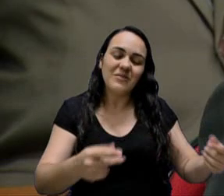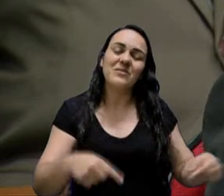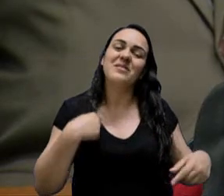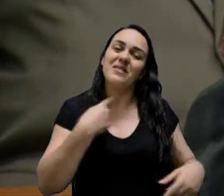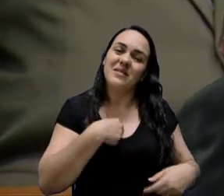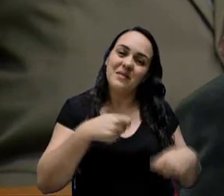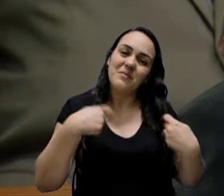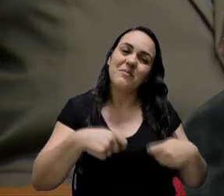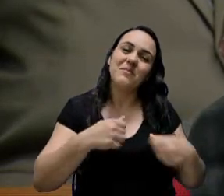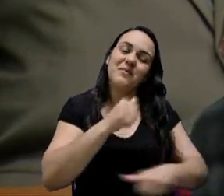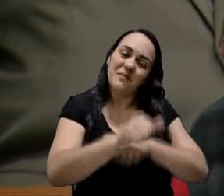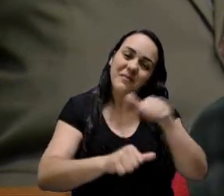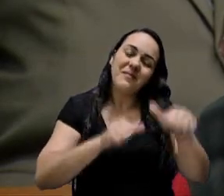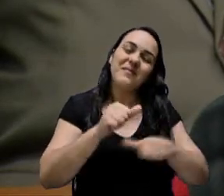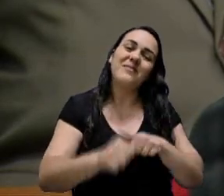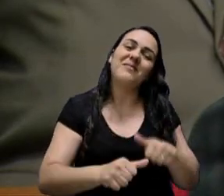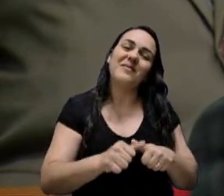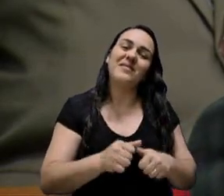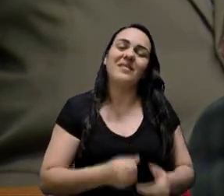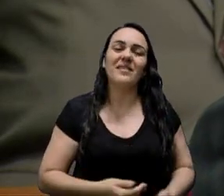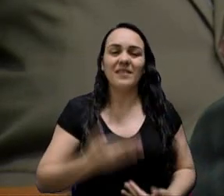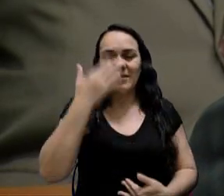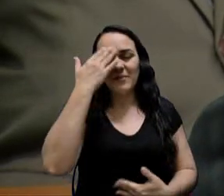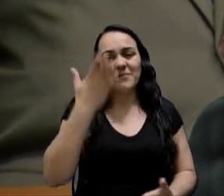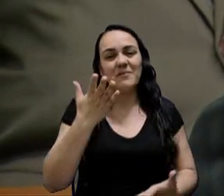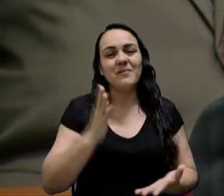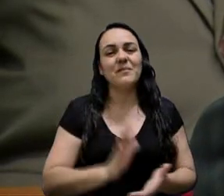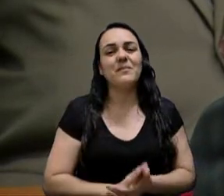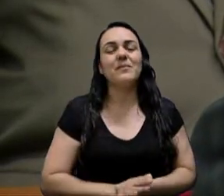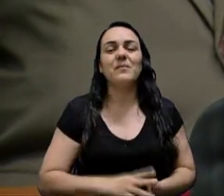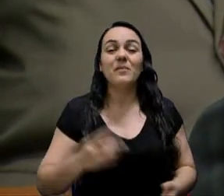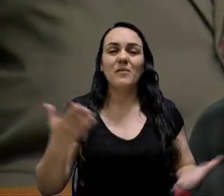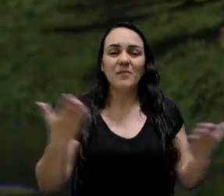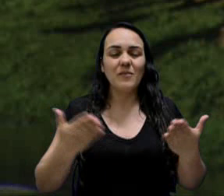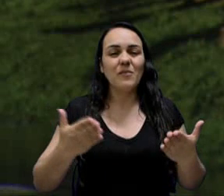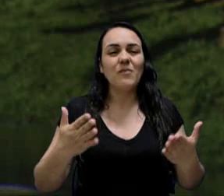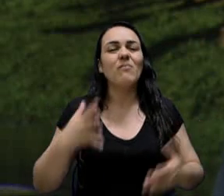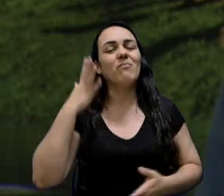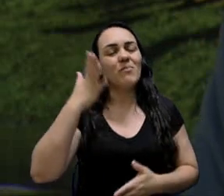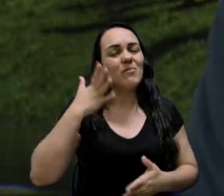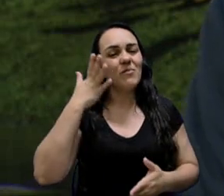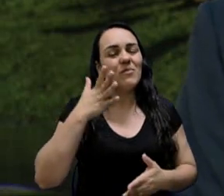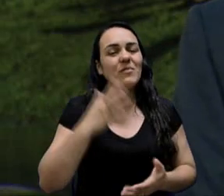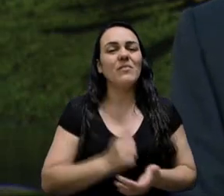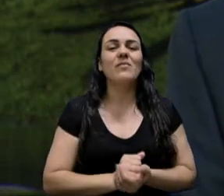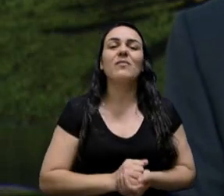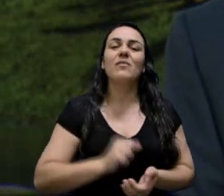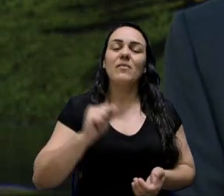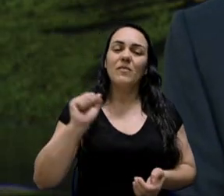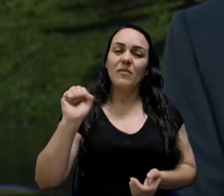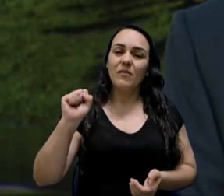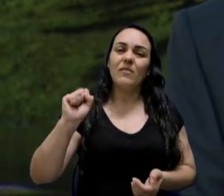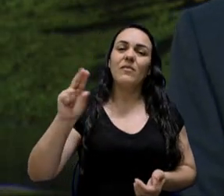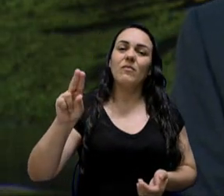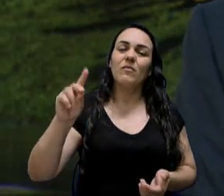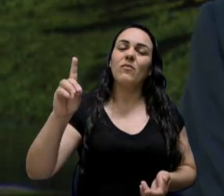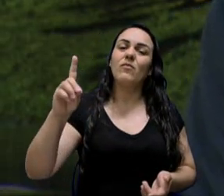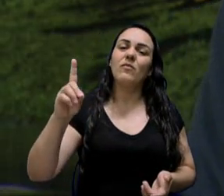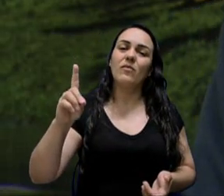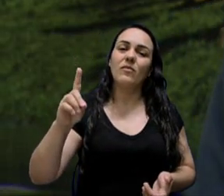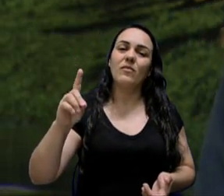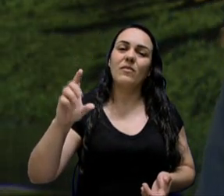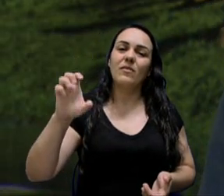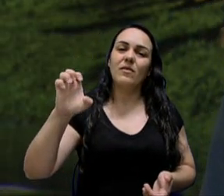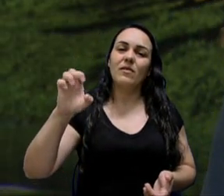fez, da forma bastante adequada. Neste ato, eu represento o Dr. Youssef Abouchain, que é o secretário executivo da